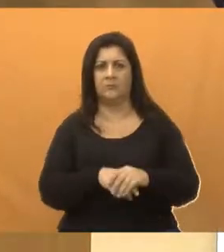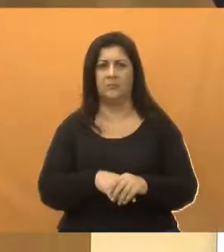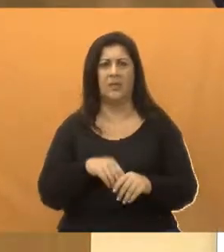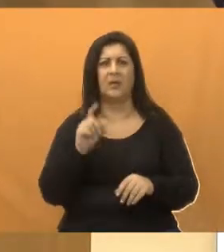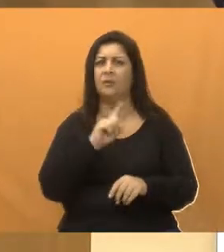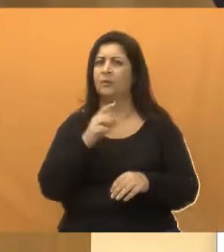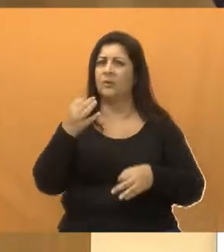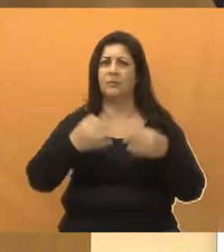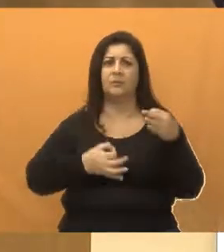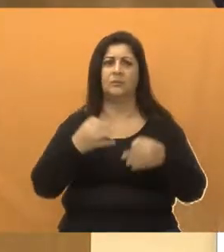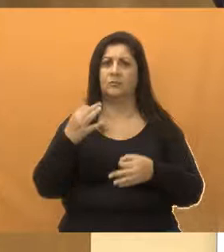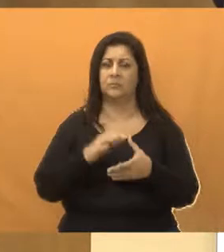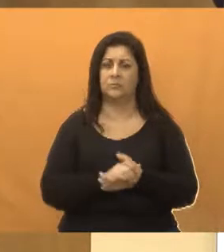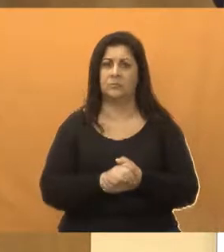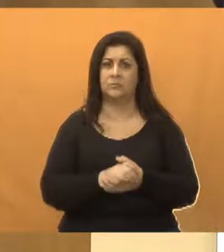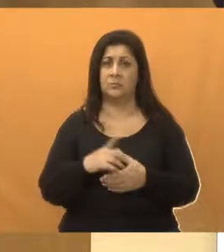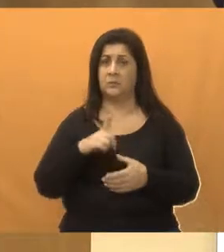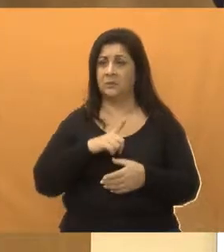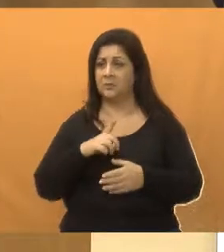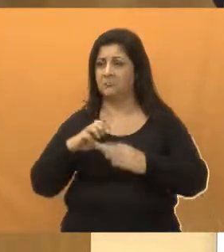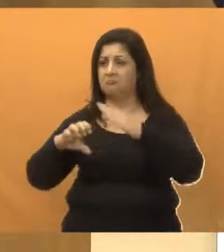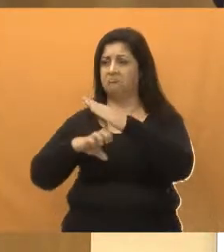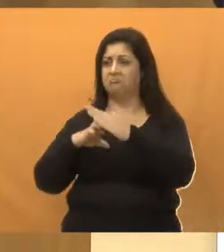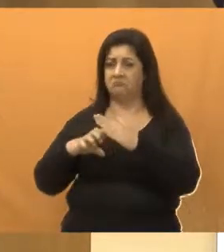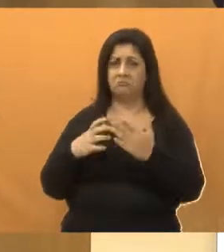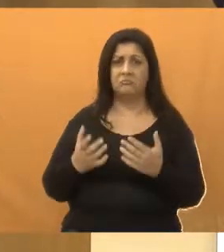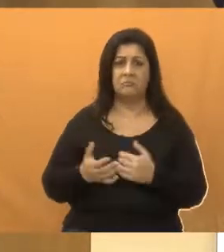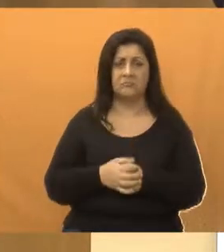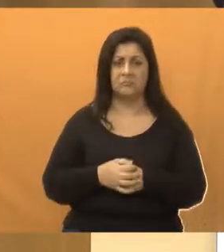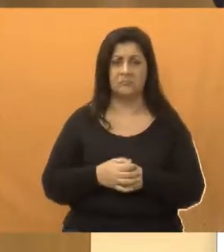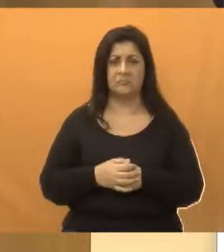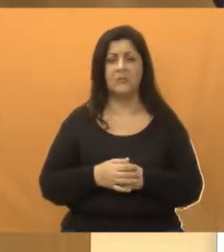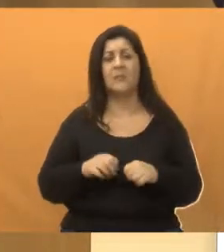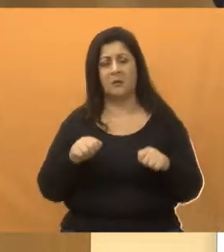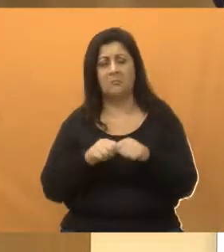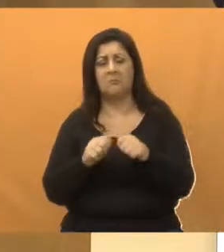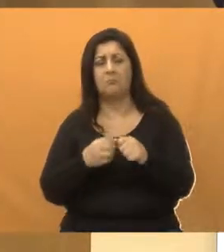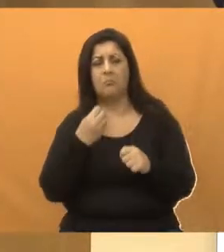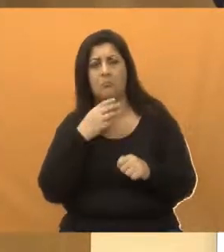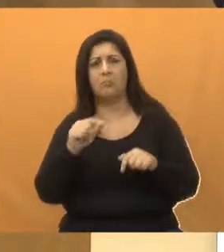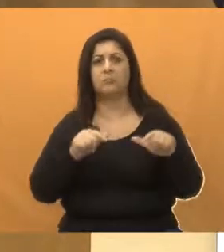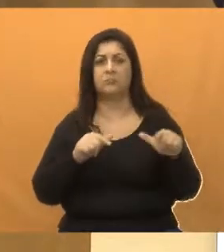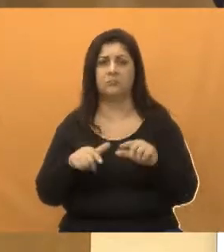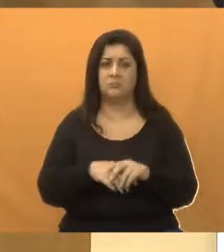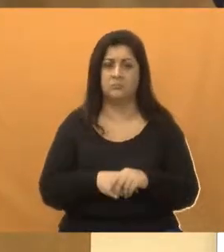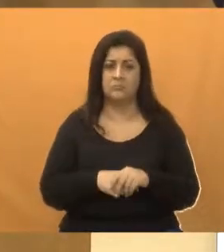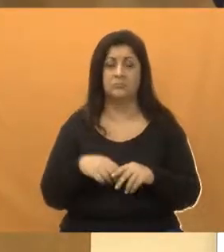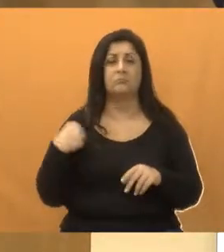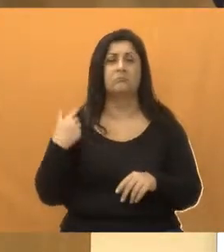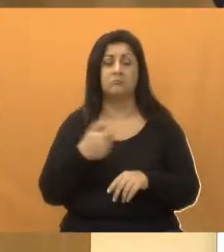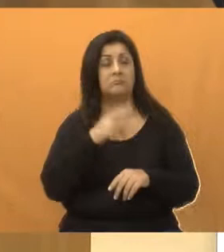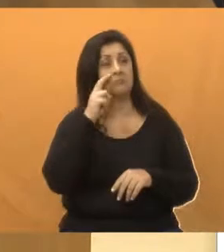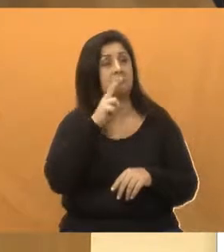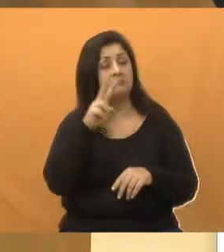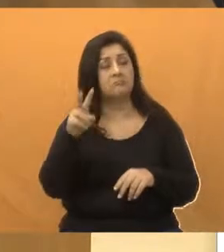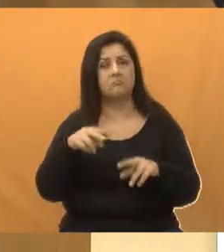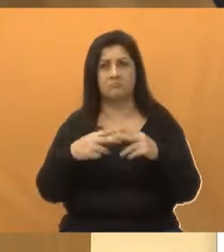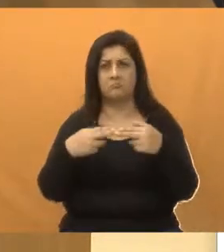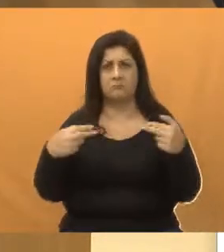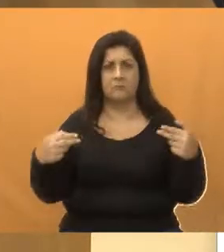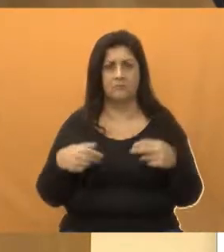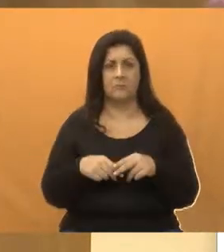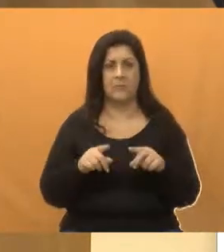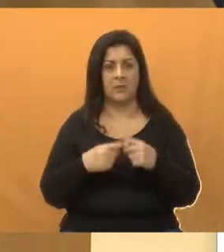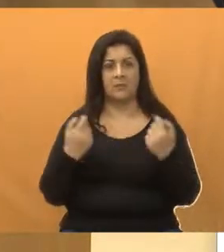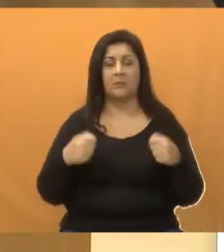justo você ter uma autarquia que, de fato, até tem feito um bom trabalho na nossa cidade, a gente tem visto alguns investimentos. Agora,